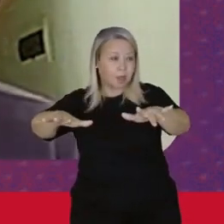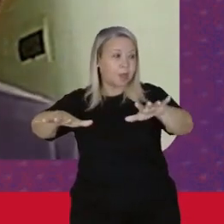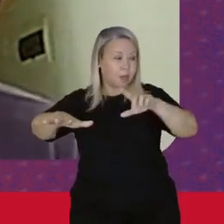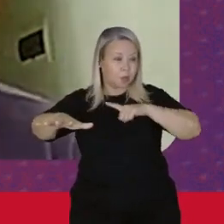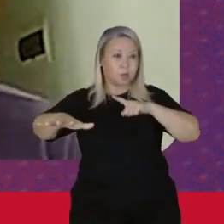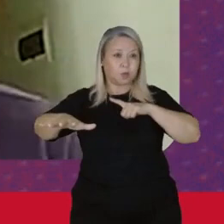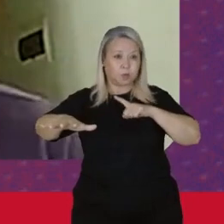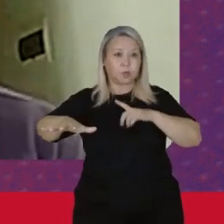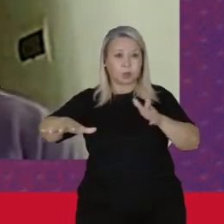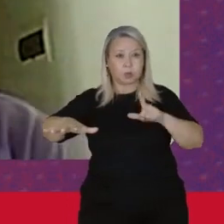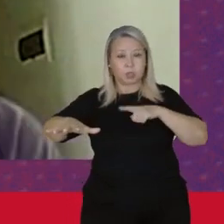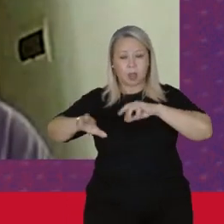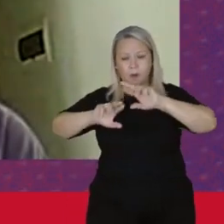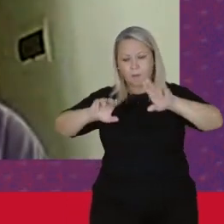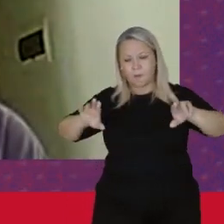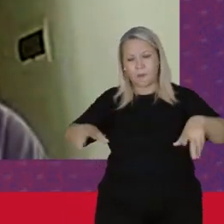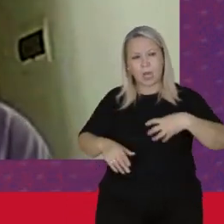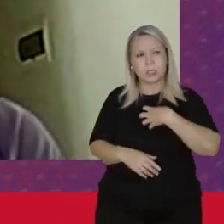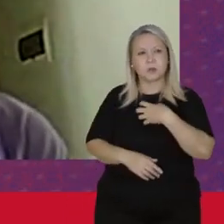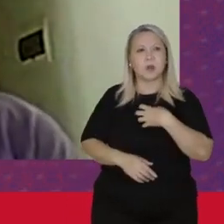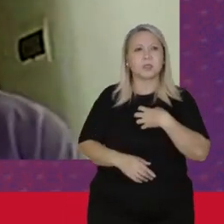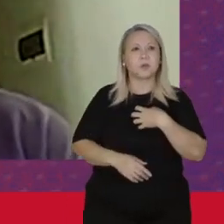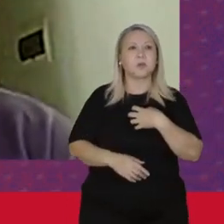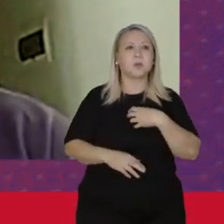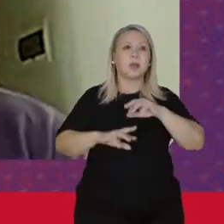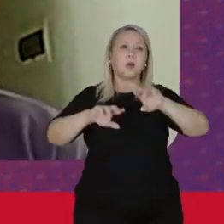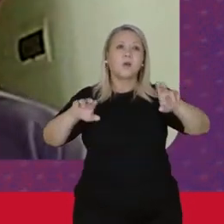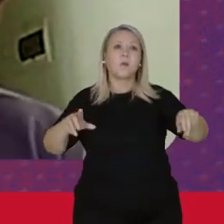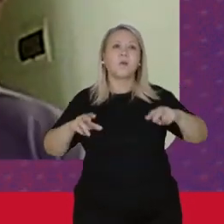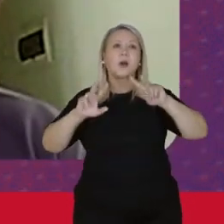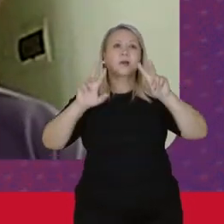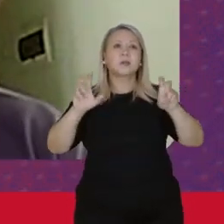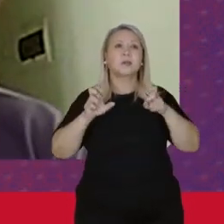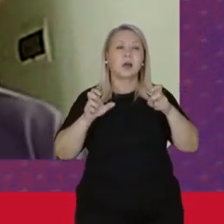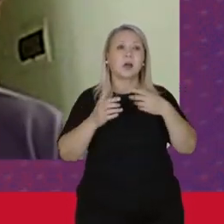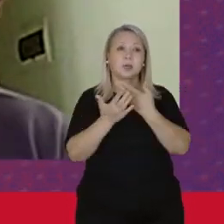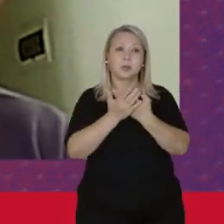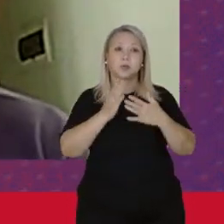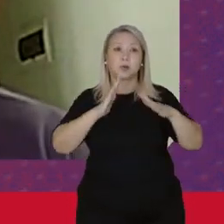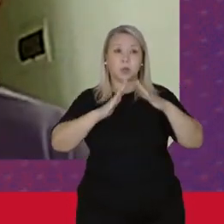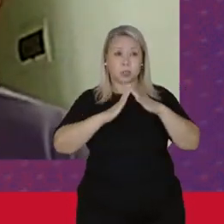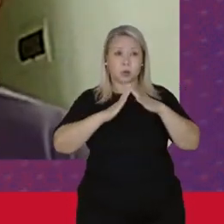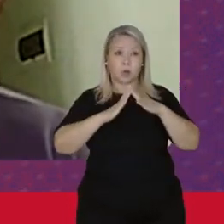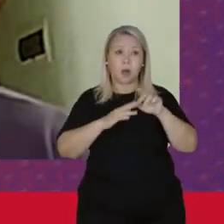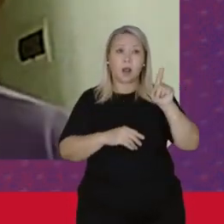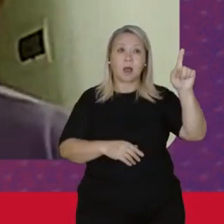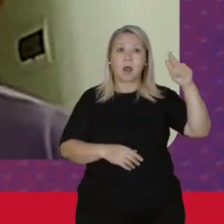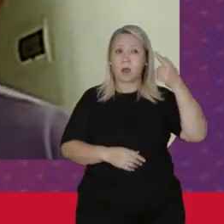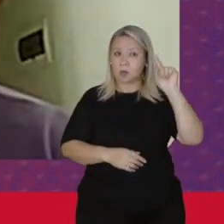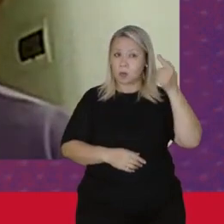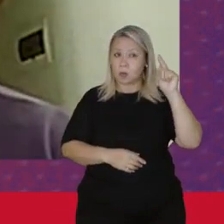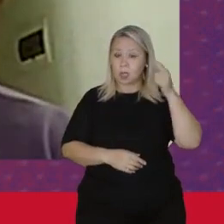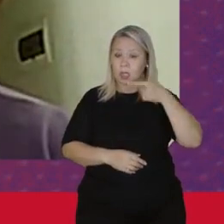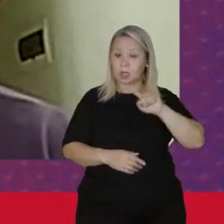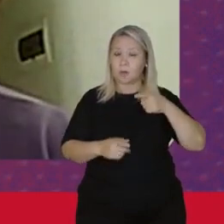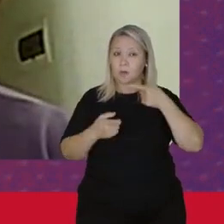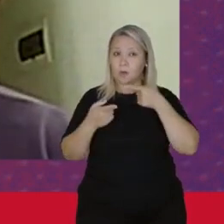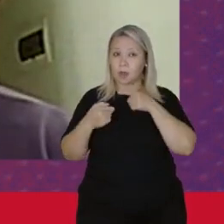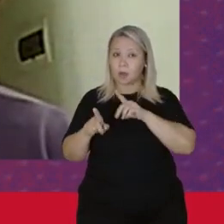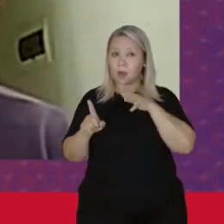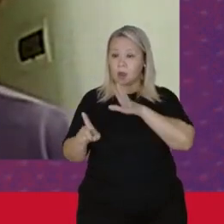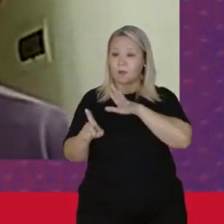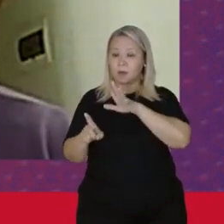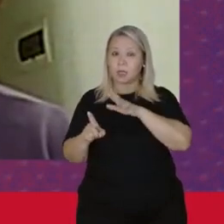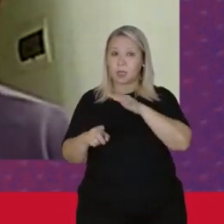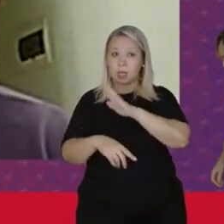já teve, né, várias situações e vários casos, como a escola lá no Goiás, né, que foi afetada, que as crianças